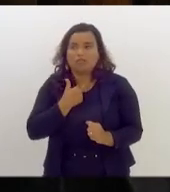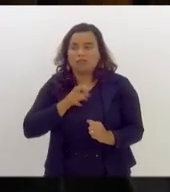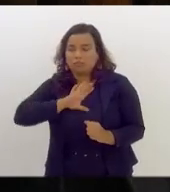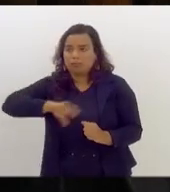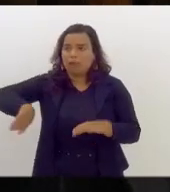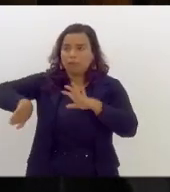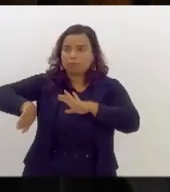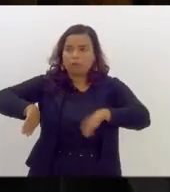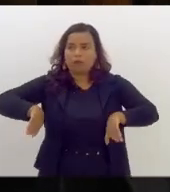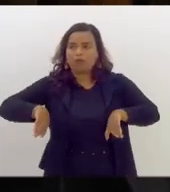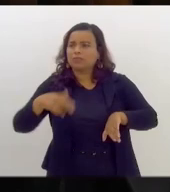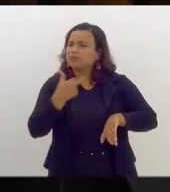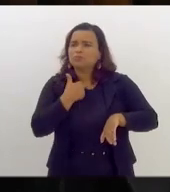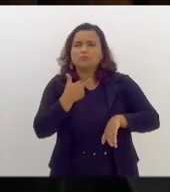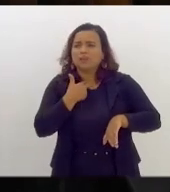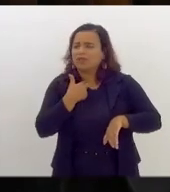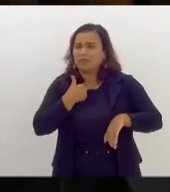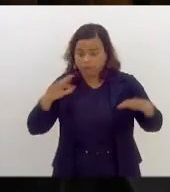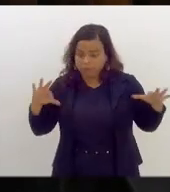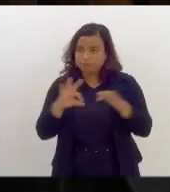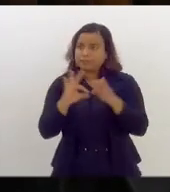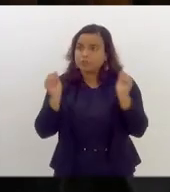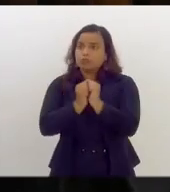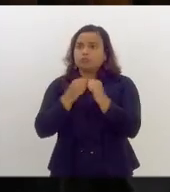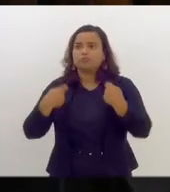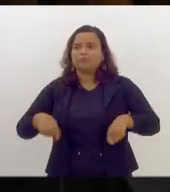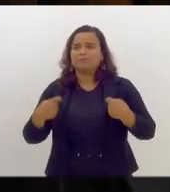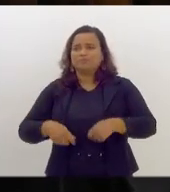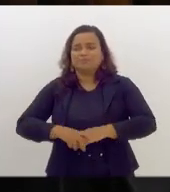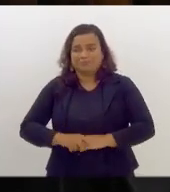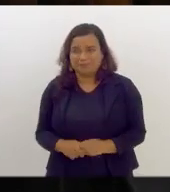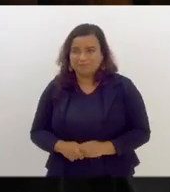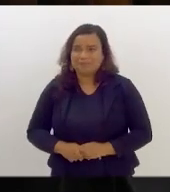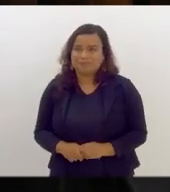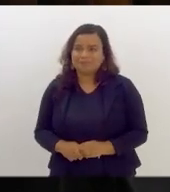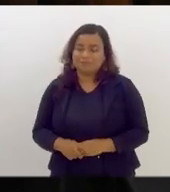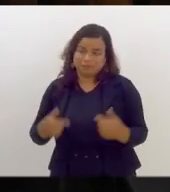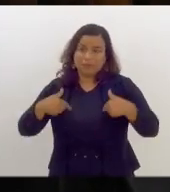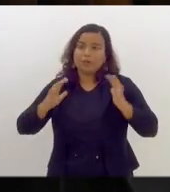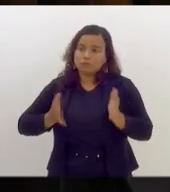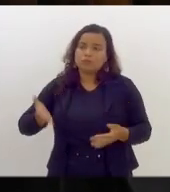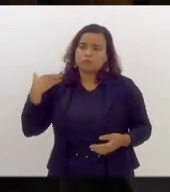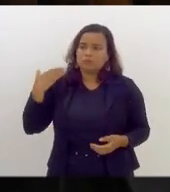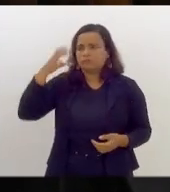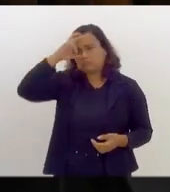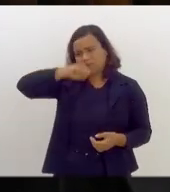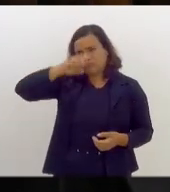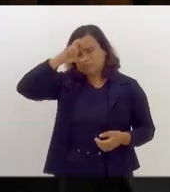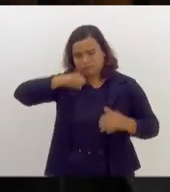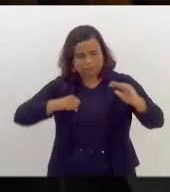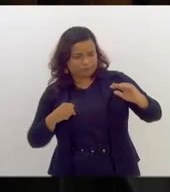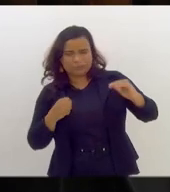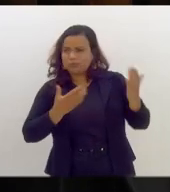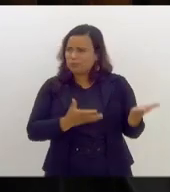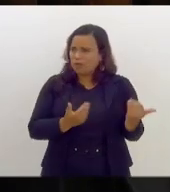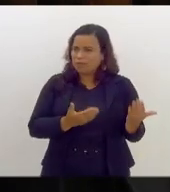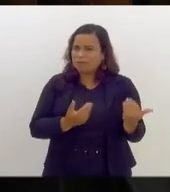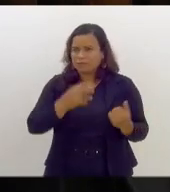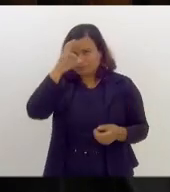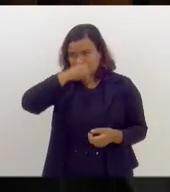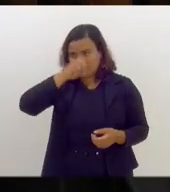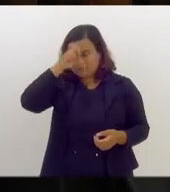sem a outra eu aprendi desde muito jovem